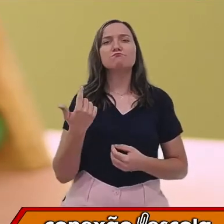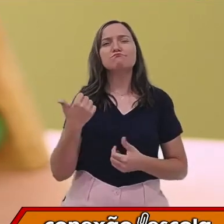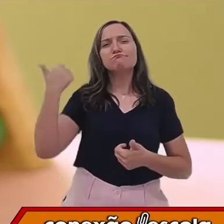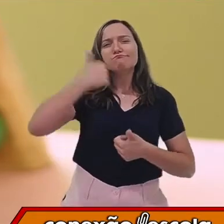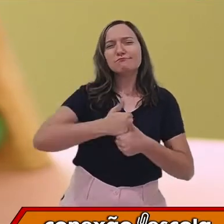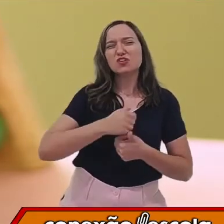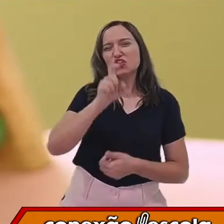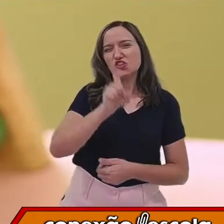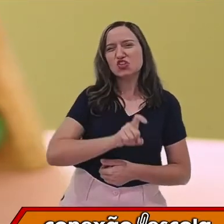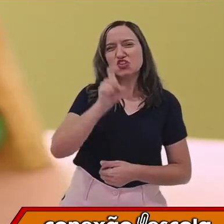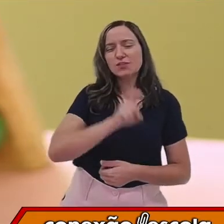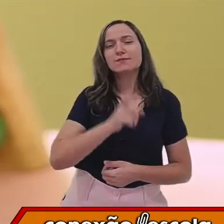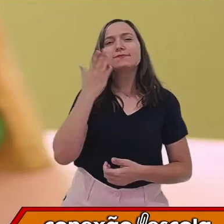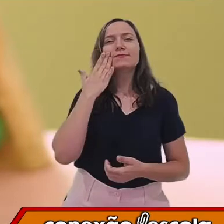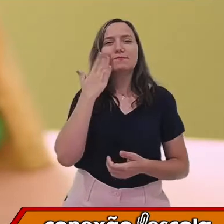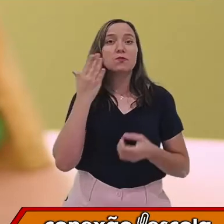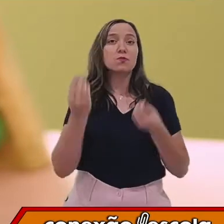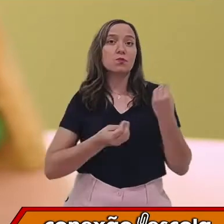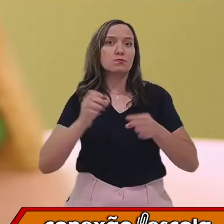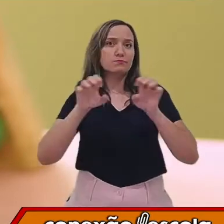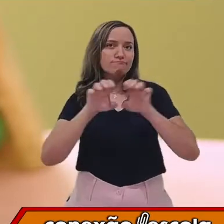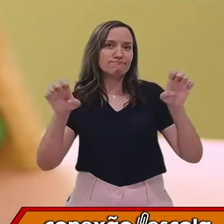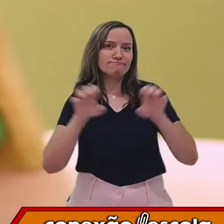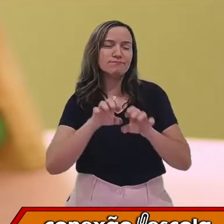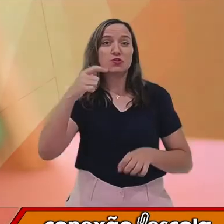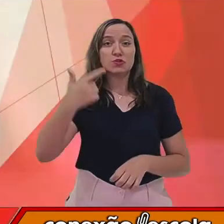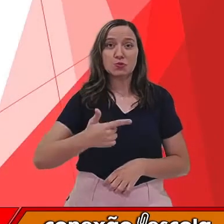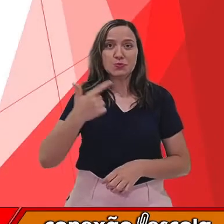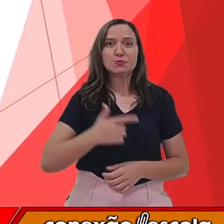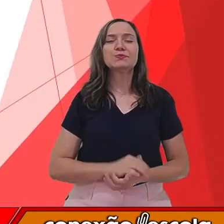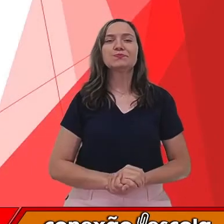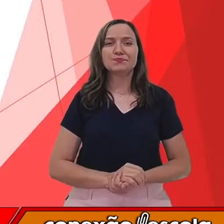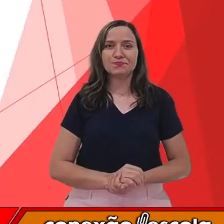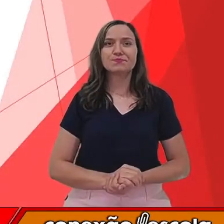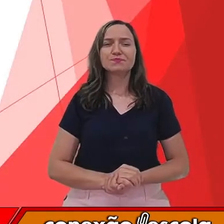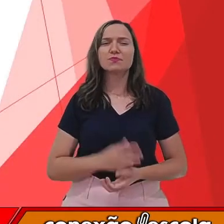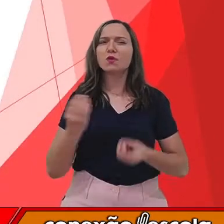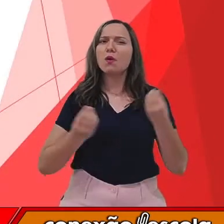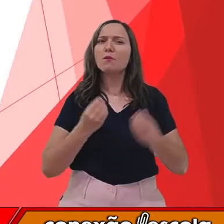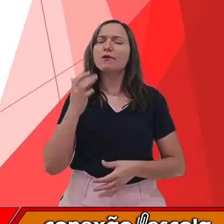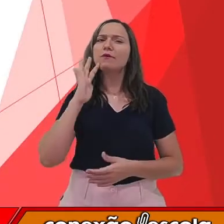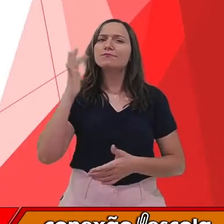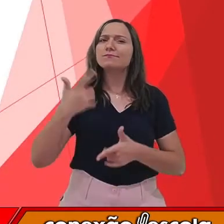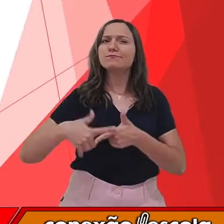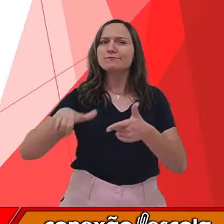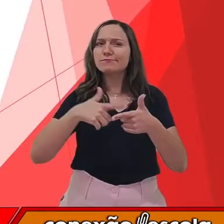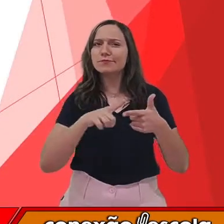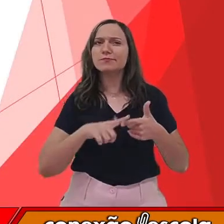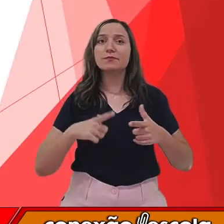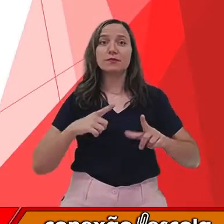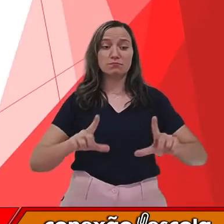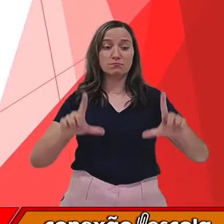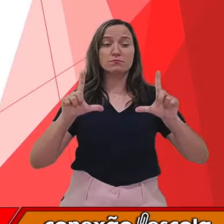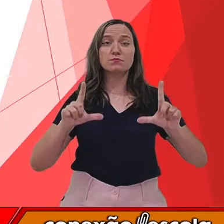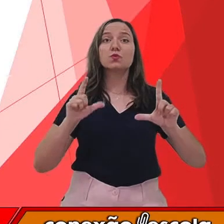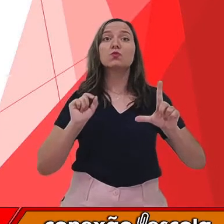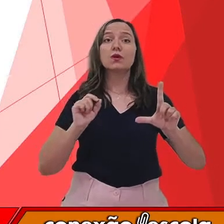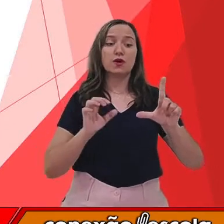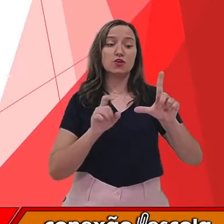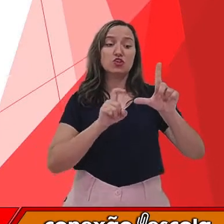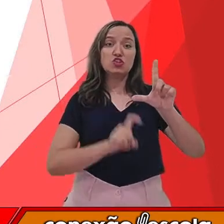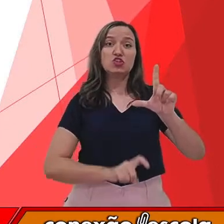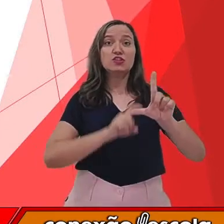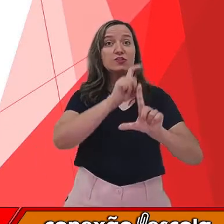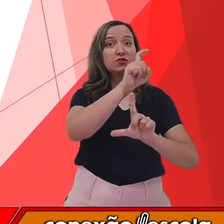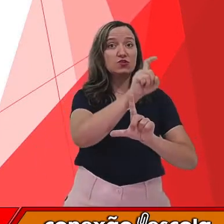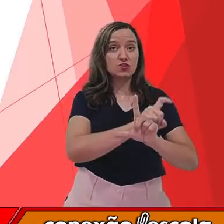e vamos montar uma equação do segundo grau para resolver o problema então eu chamo de X o comprimento